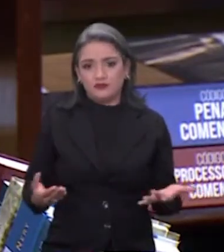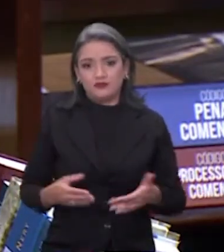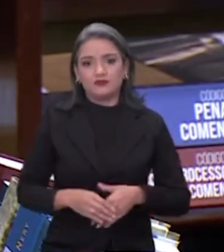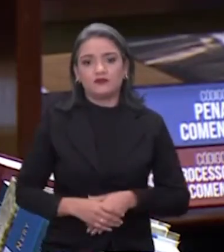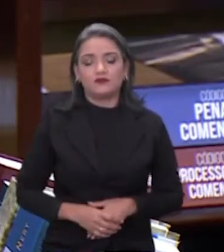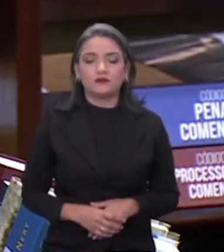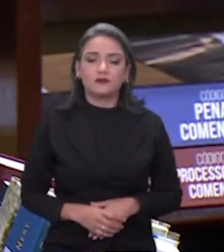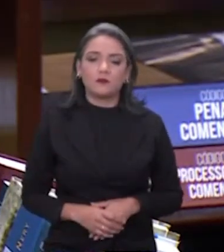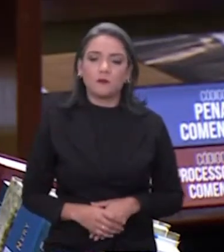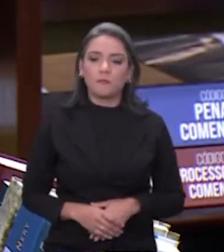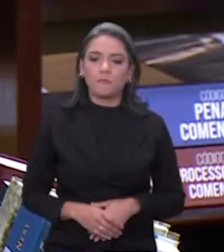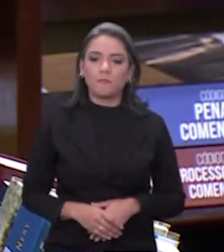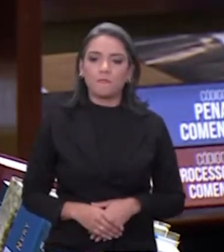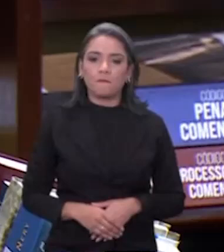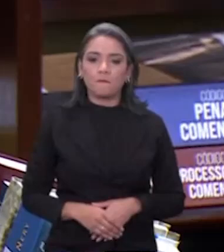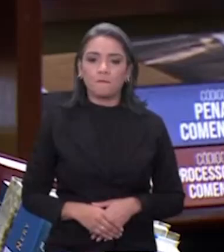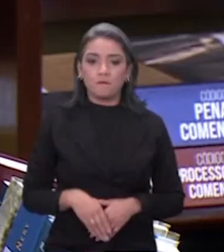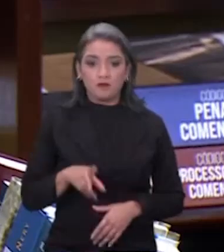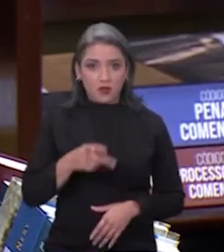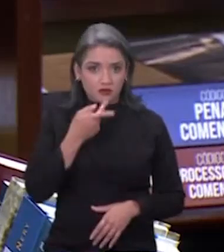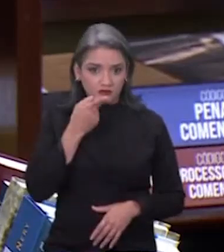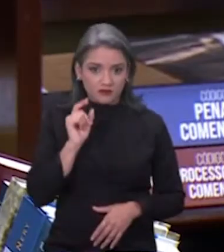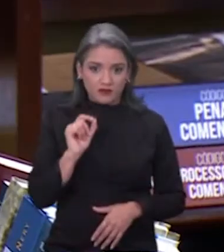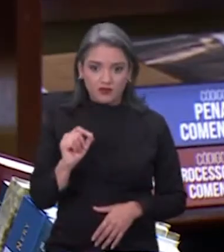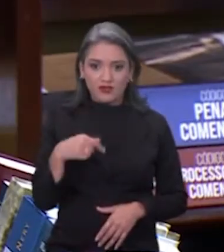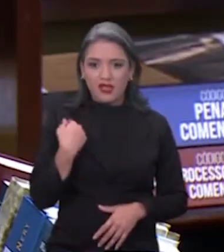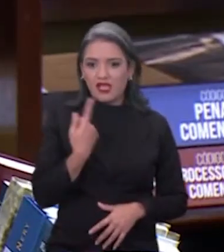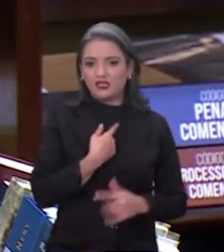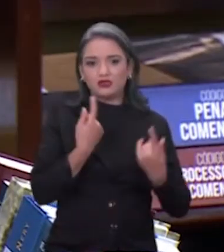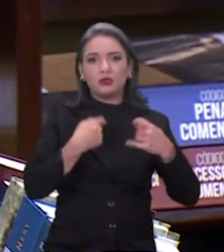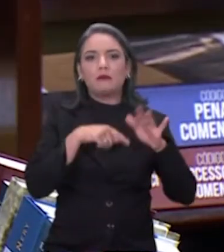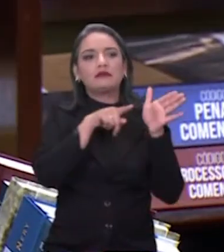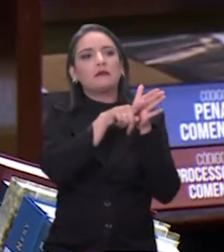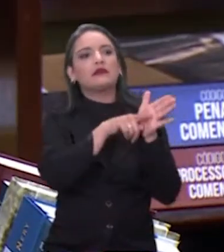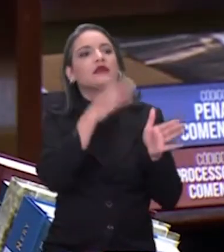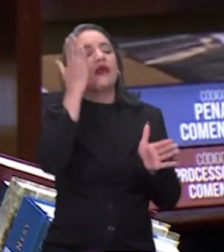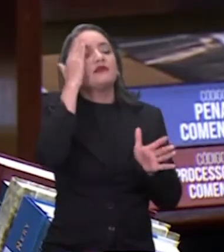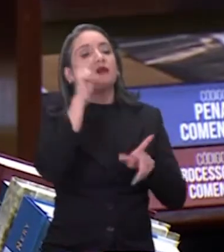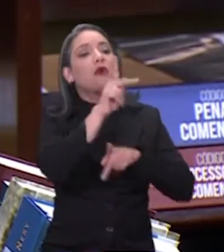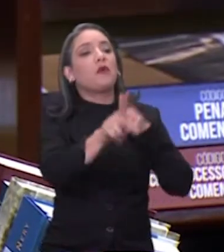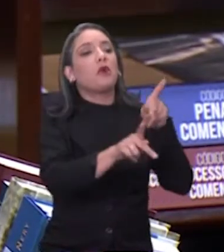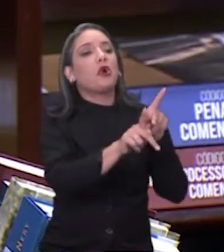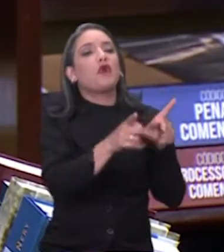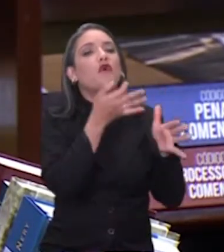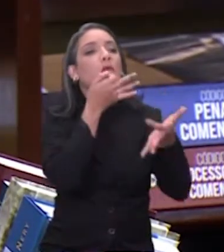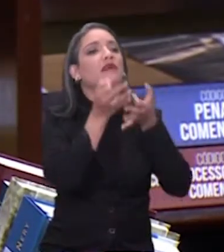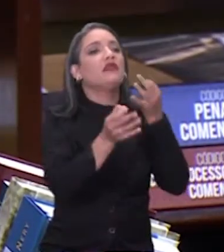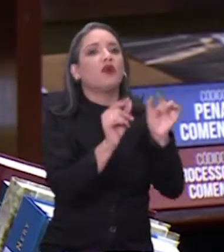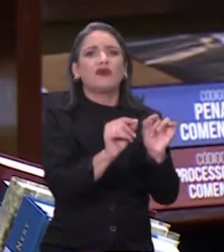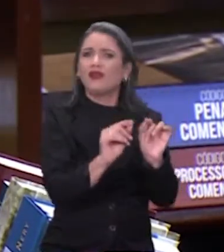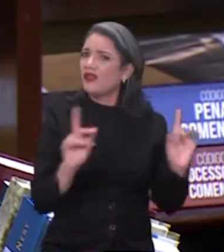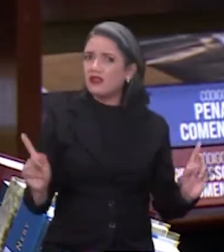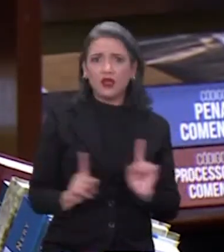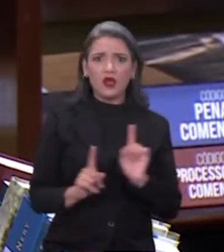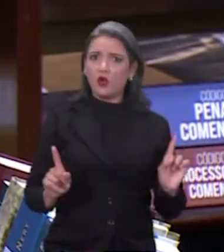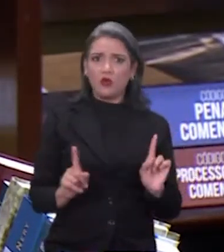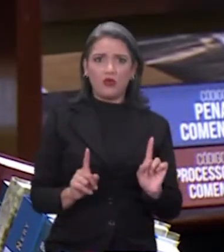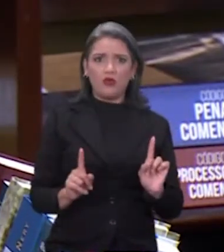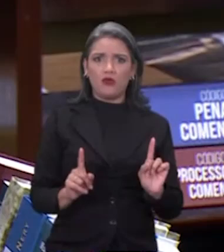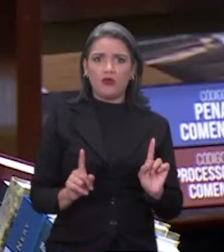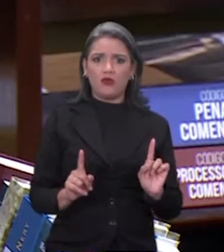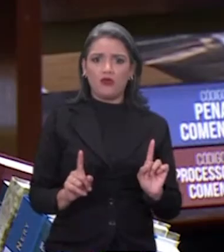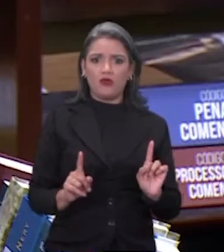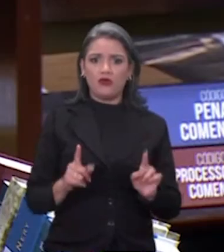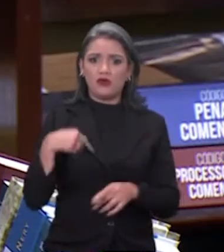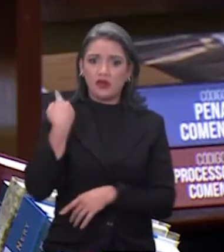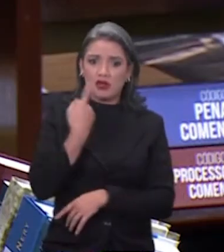E eu sempre digo, nós não temos de fazer pesquisa de opinião pública. Não, nós temos que